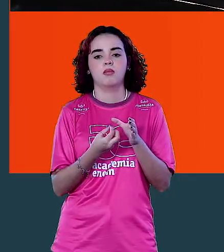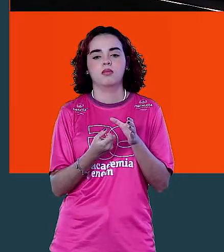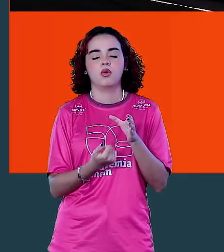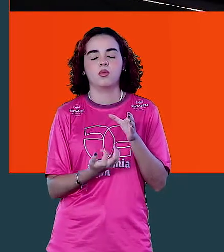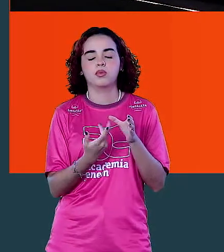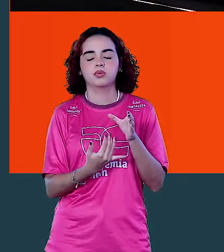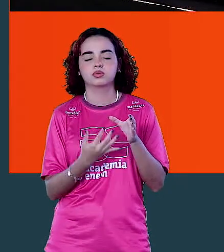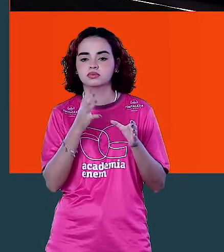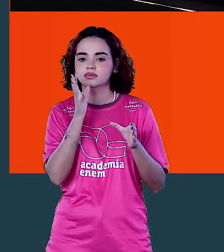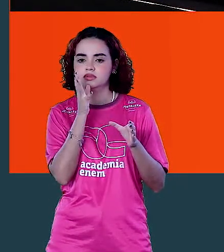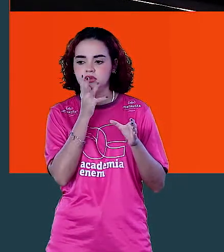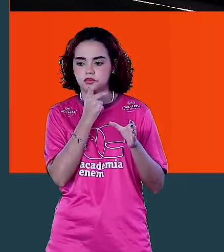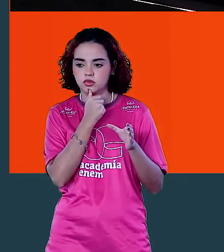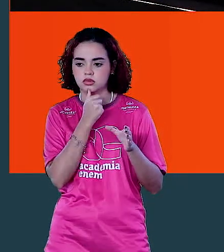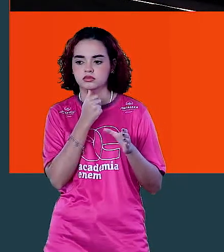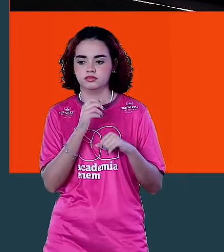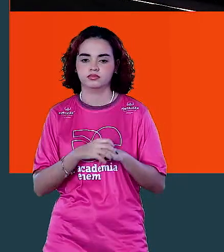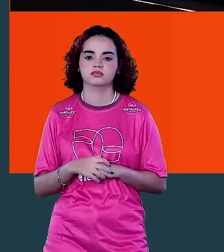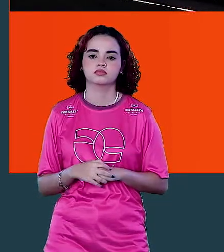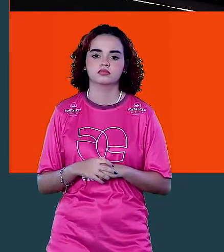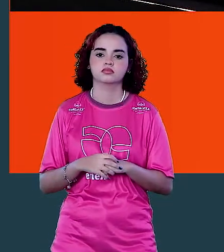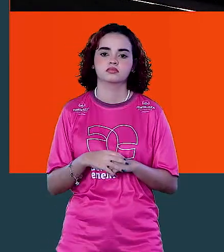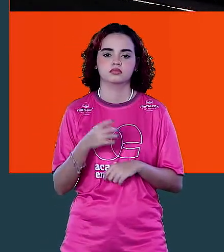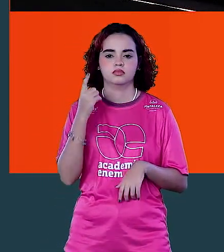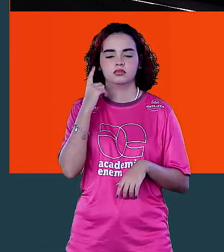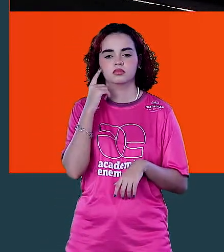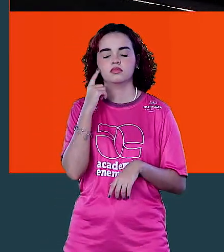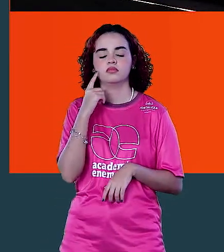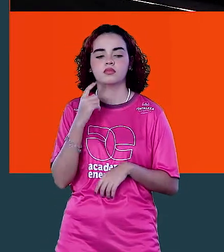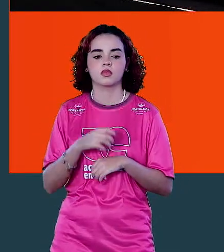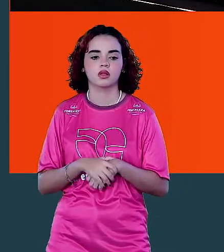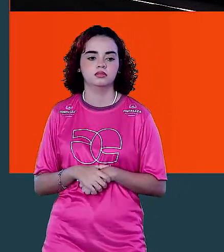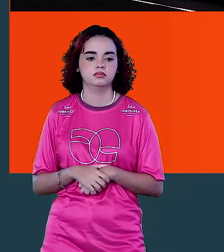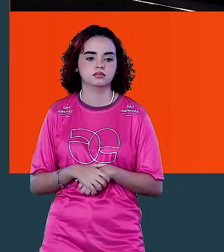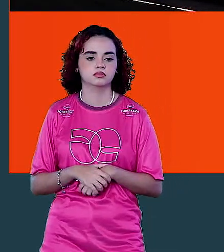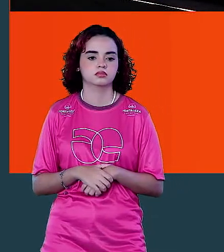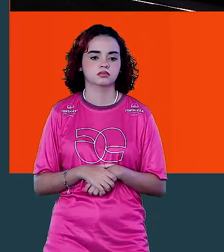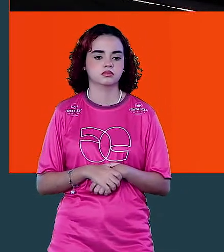mais a ferver. Conta depois o tempo para tu ver. Fala.